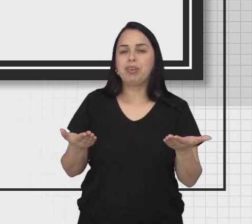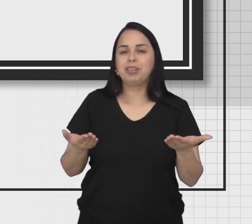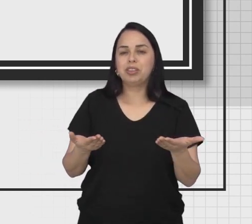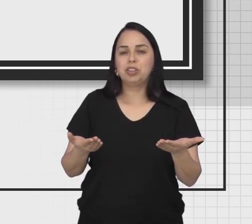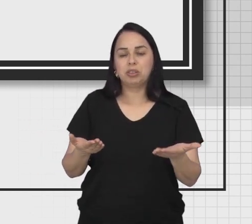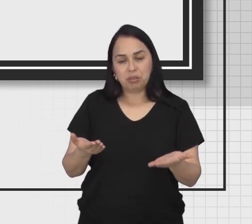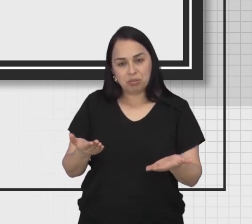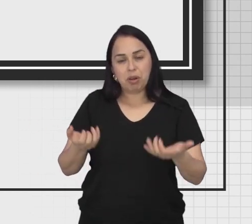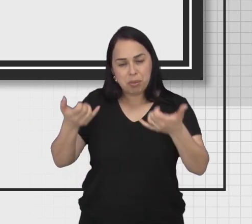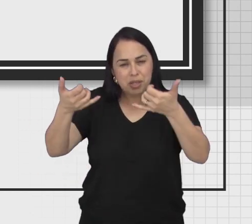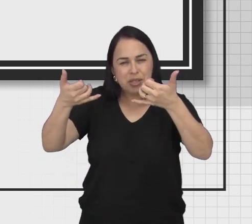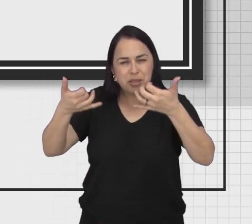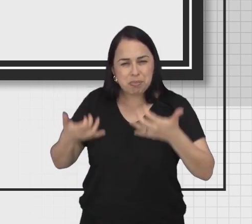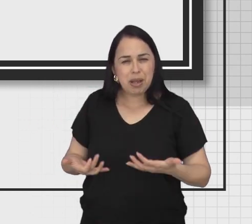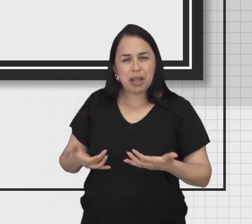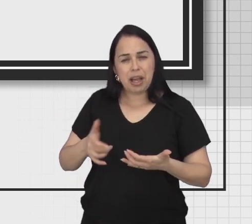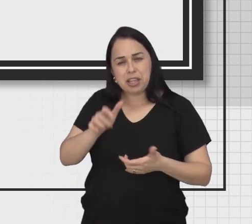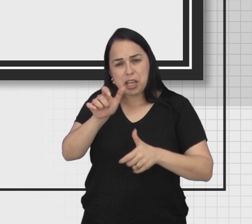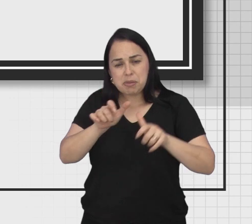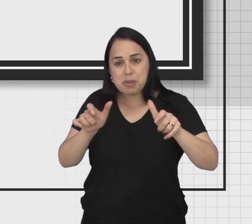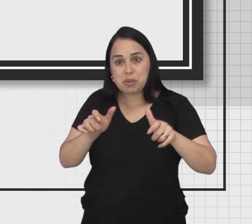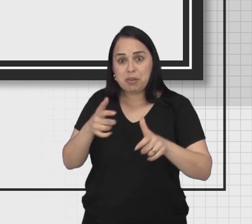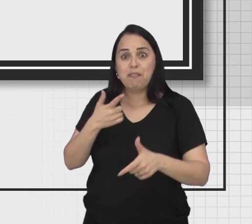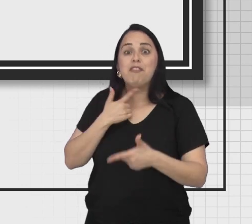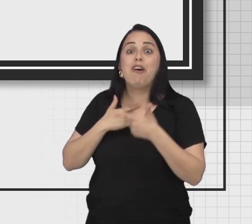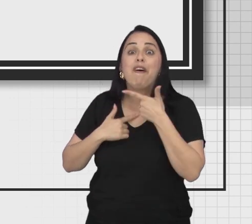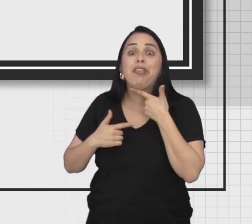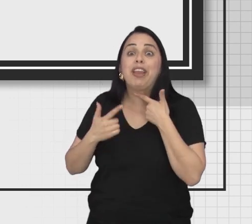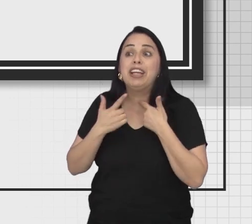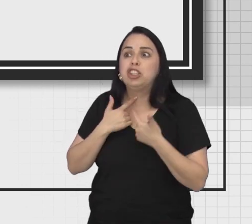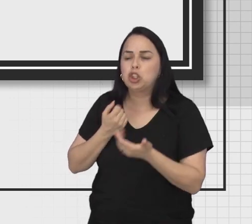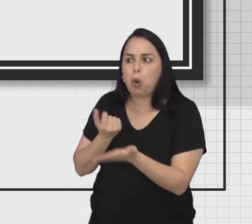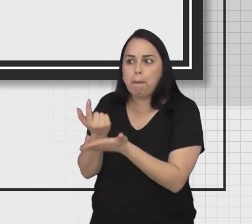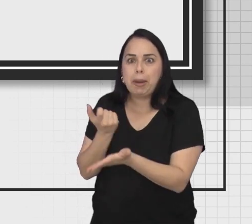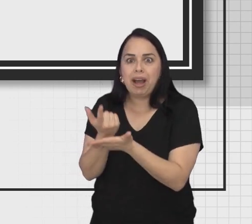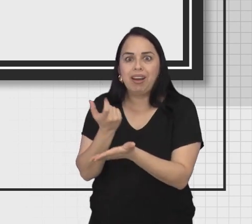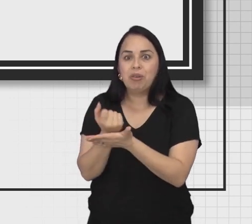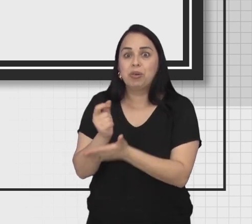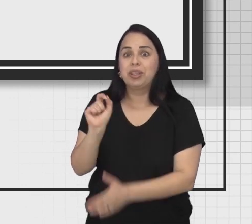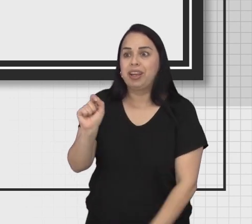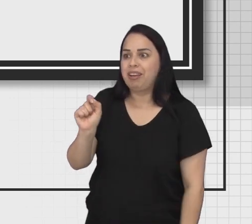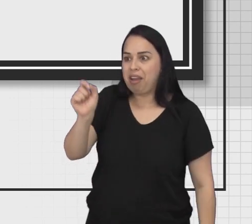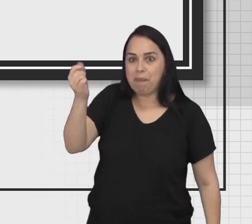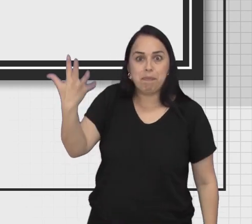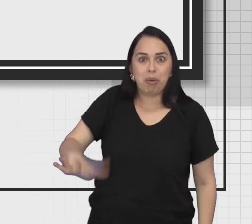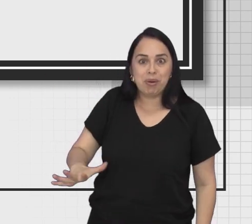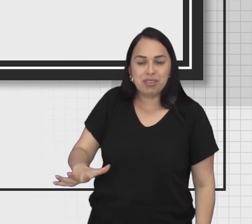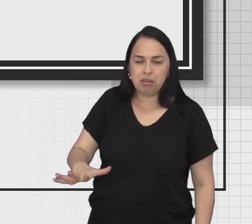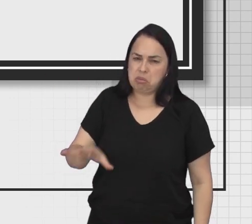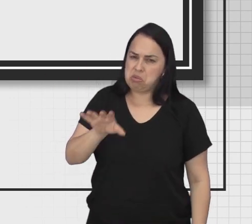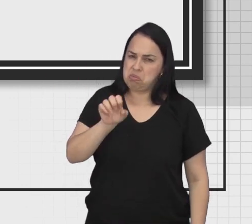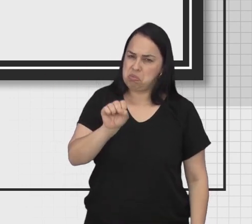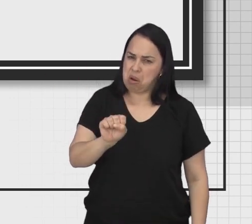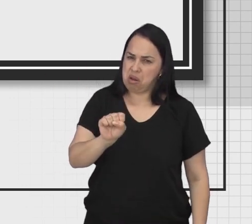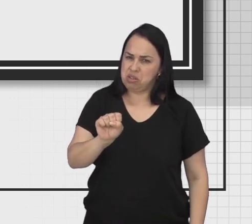que encanta os olhos e desperta a vontade de comprar: promoção. Mas será que o comerciante pode alegar que aquele produto